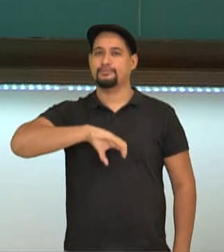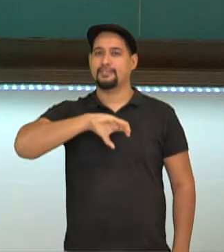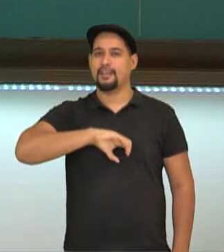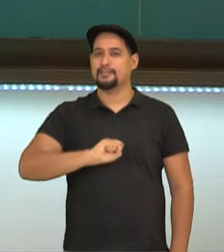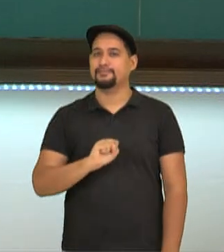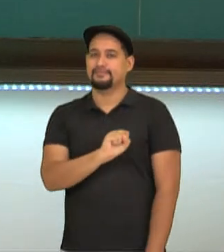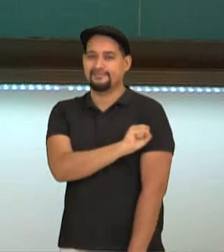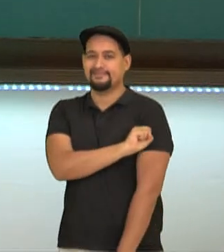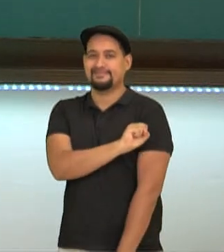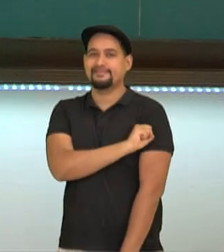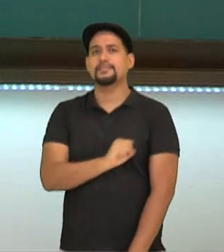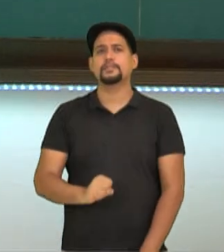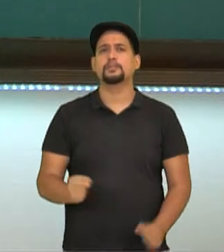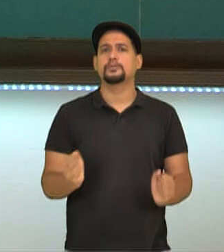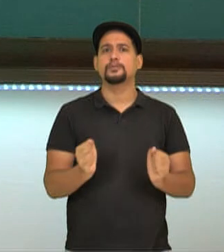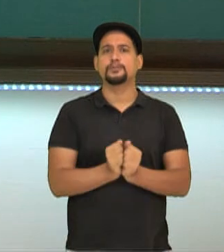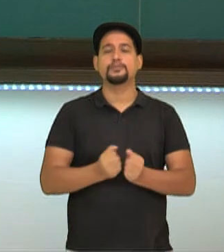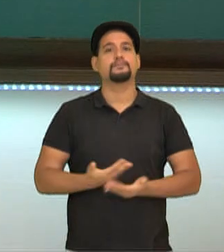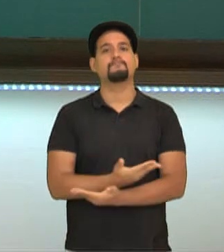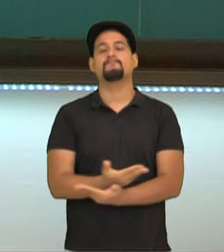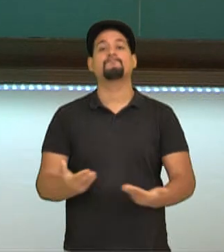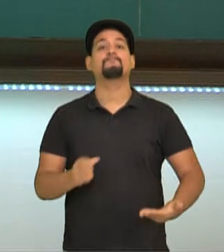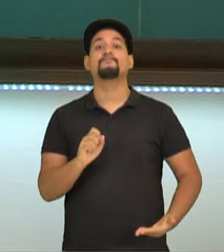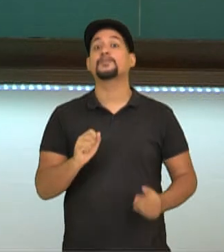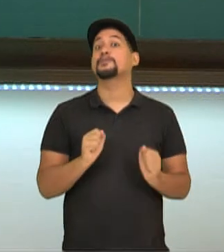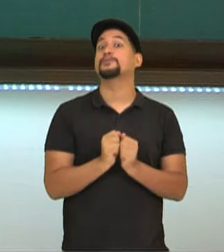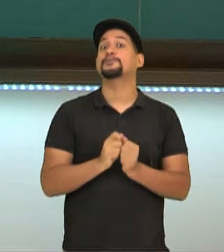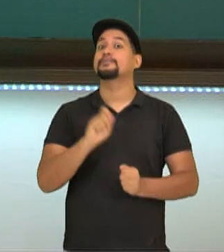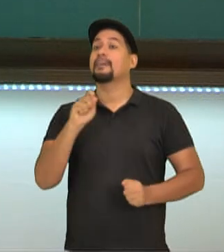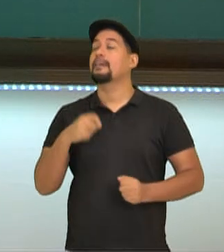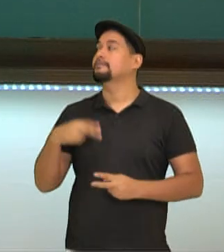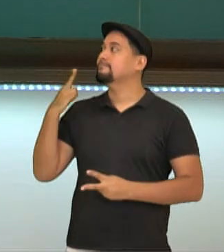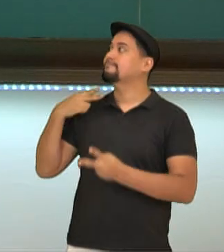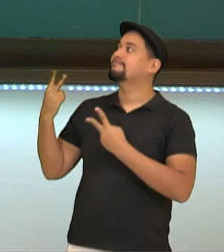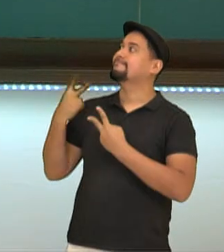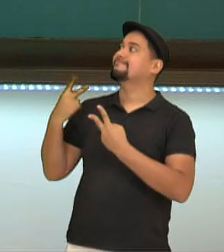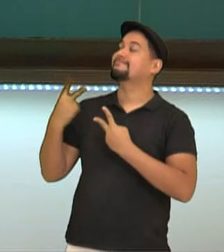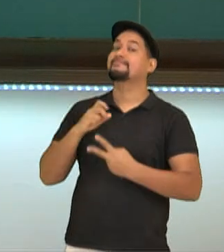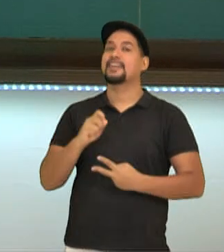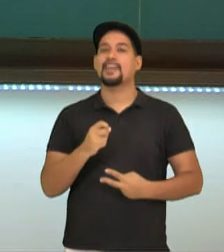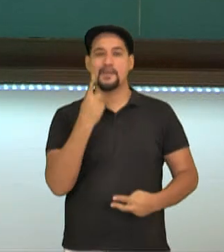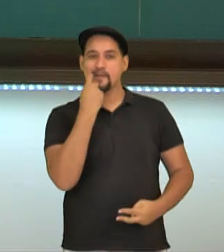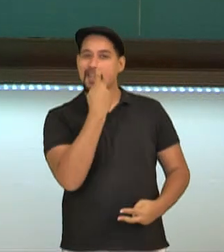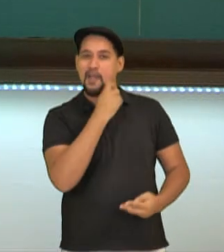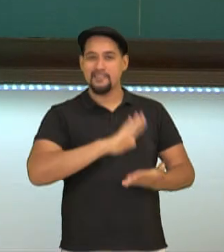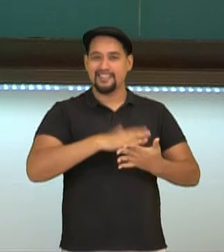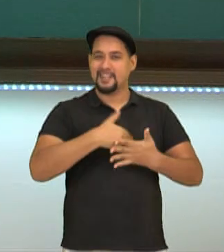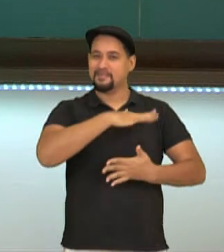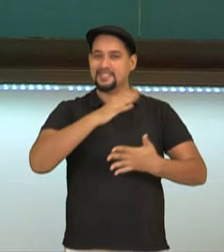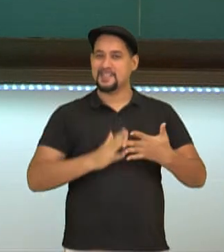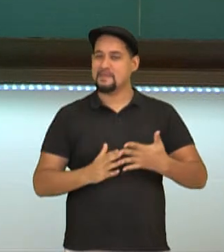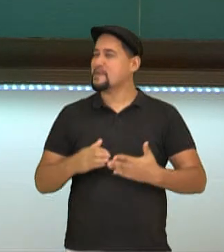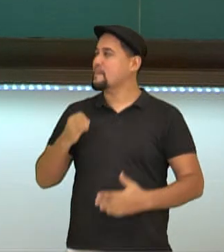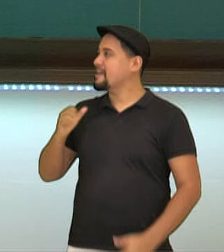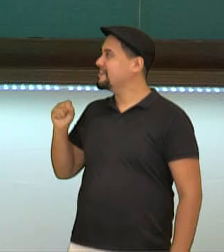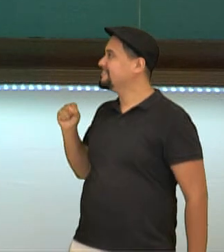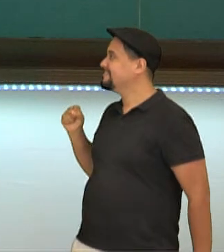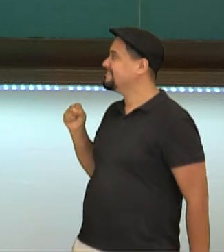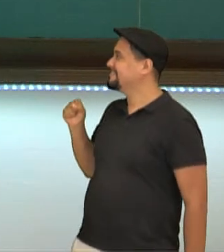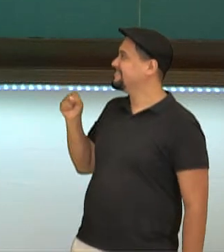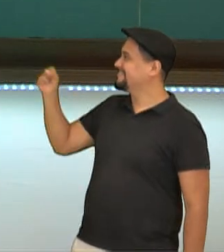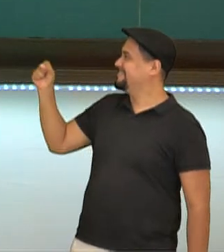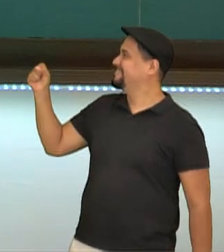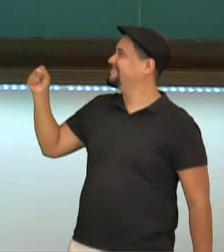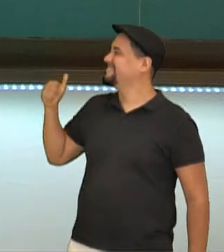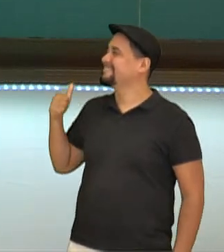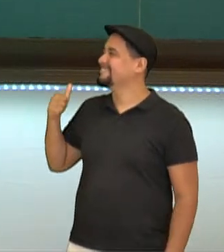8º ano. Estou aqui com vocês. E com quem? Ó, quem está aqui do meu lado? É o Kelvin. Toca aí, meu